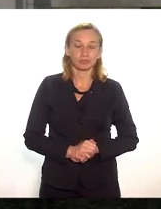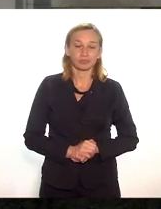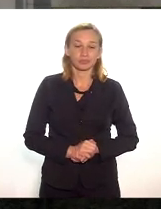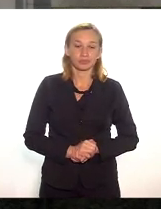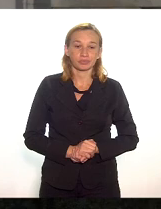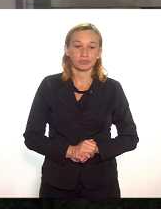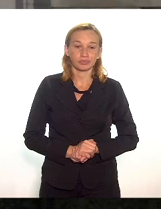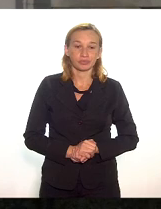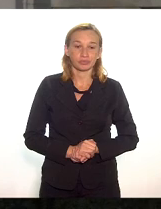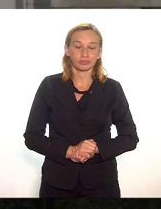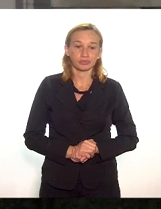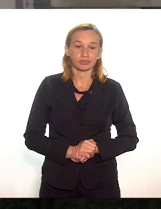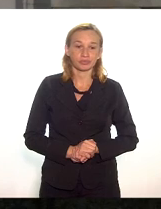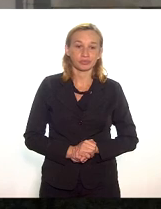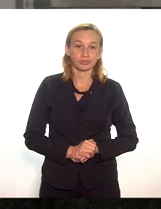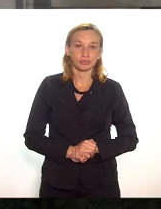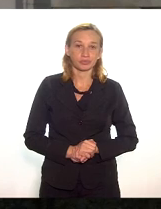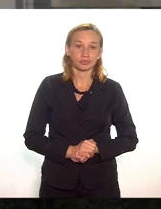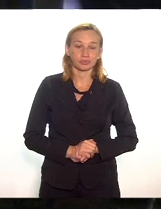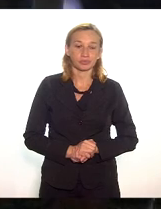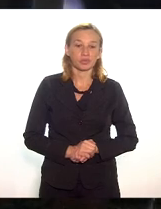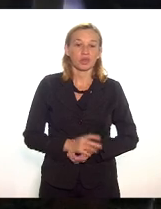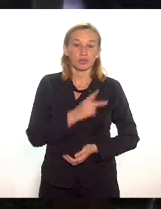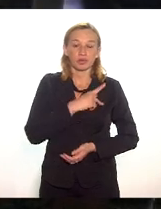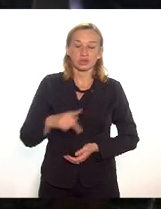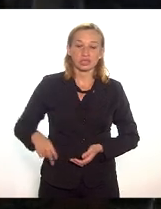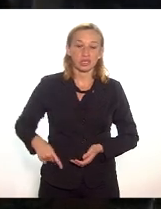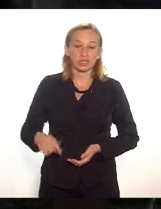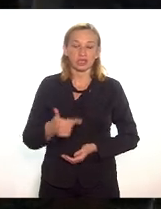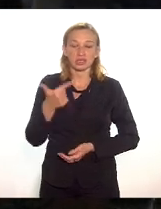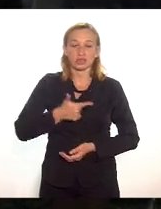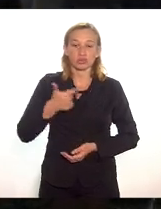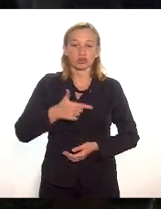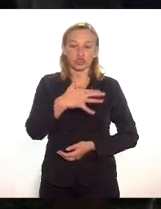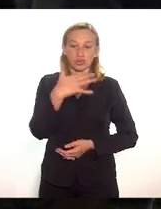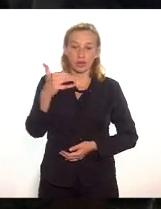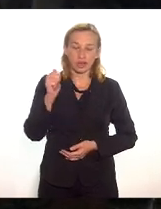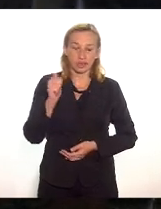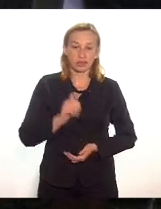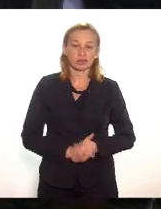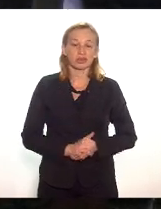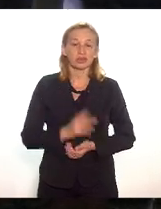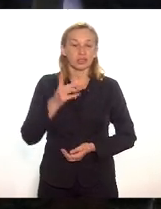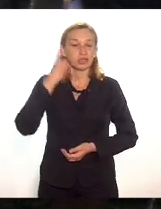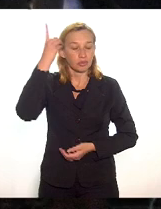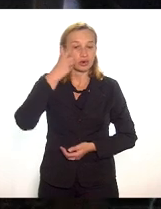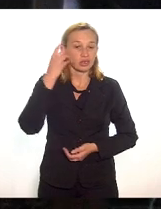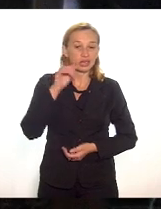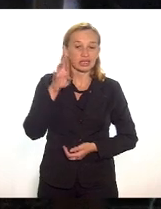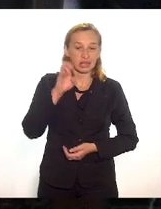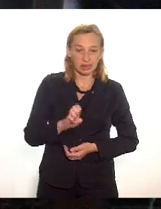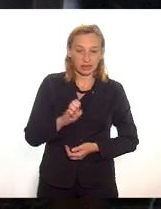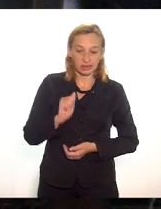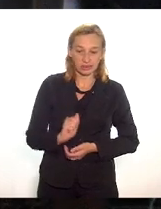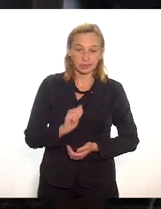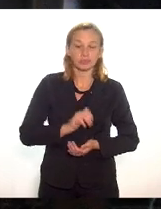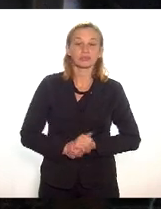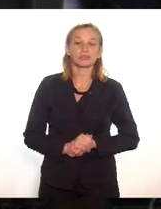Por favor, consignar. Presidência irá proceder à segunda chamada. Deputada Adriana Baltazar.